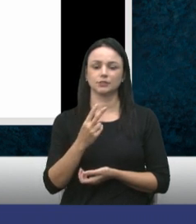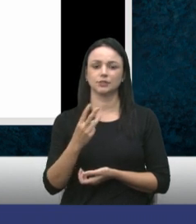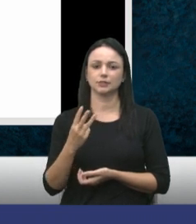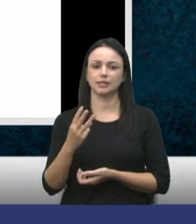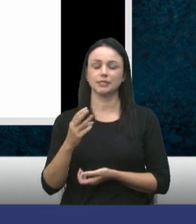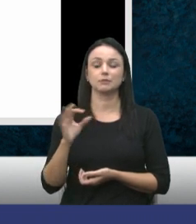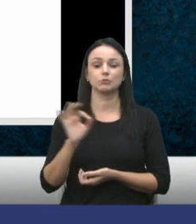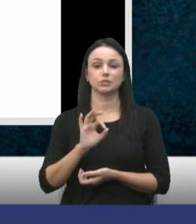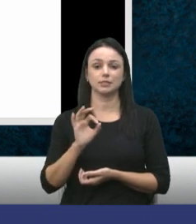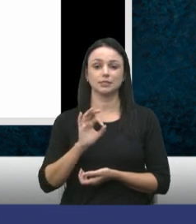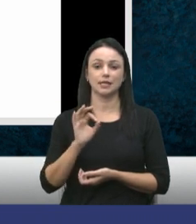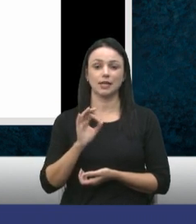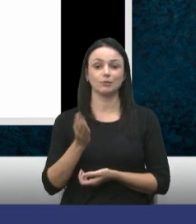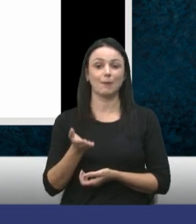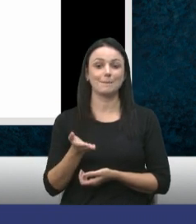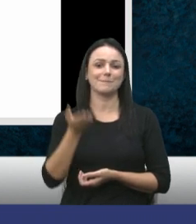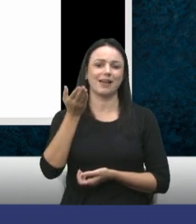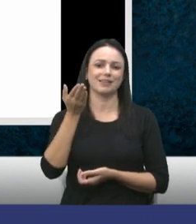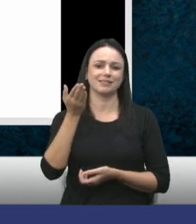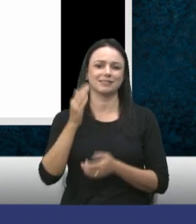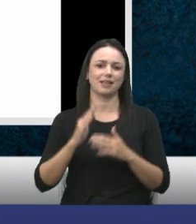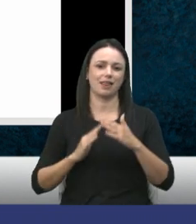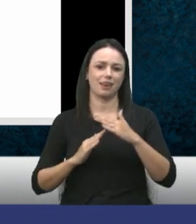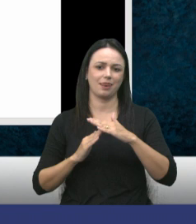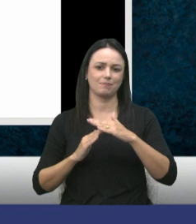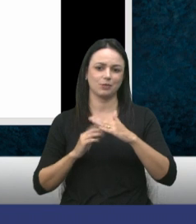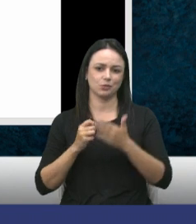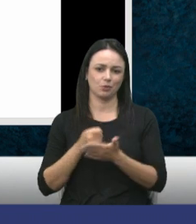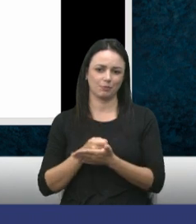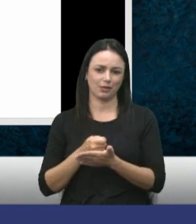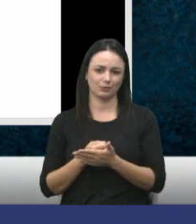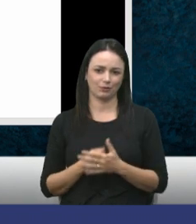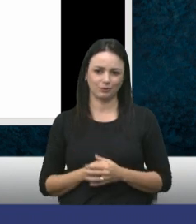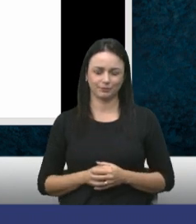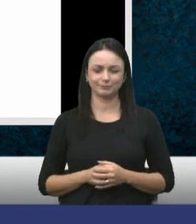23% a mais do que o limite obrigatório.